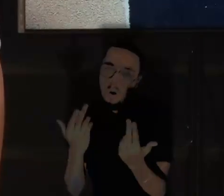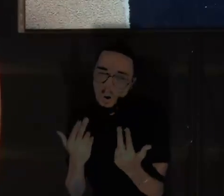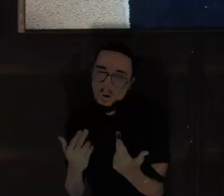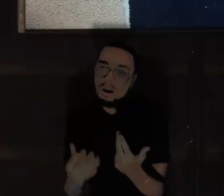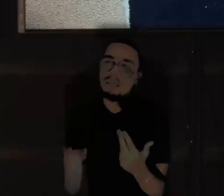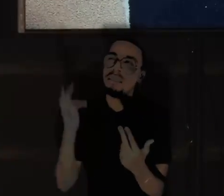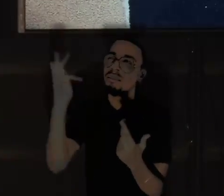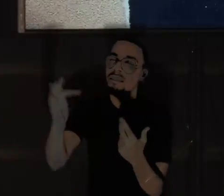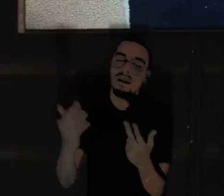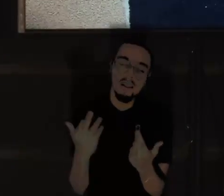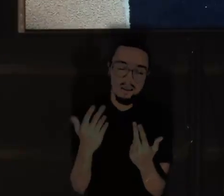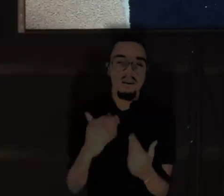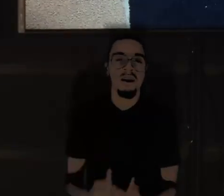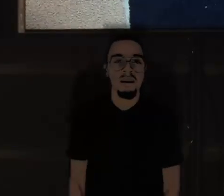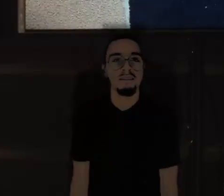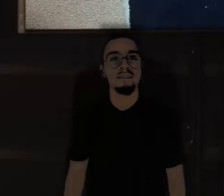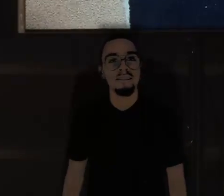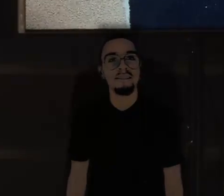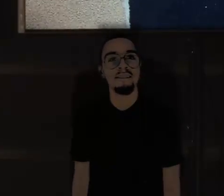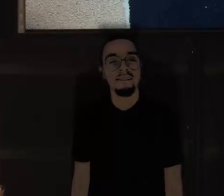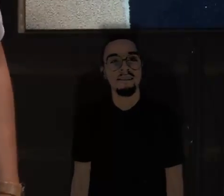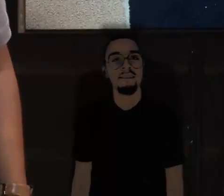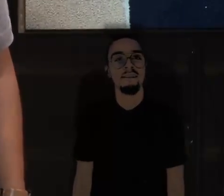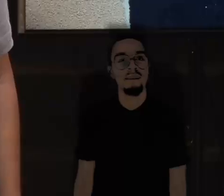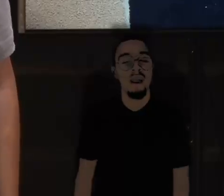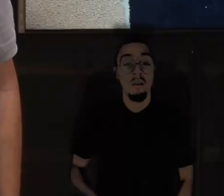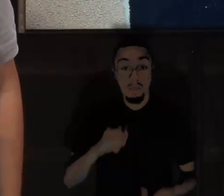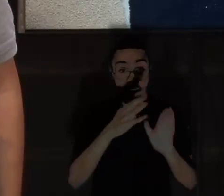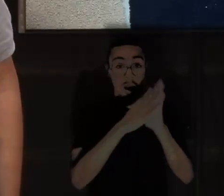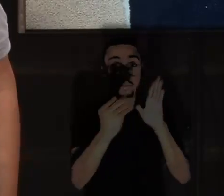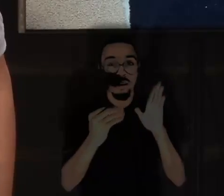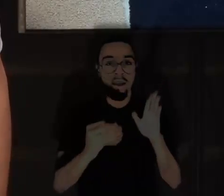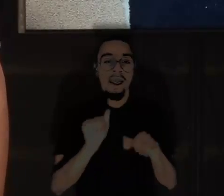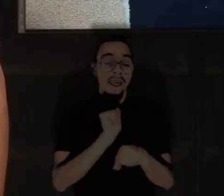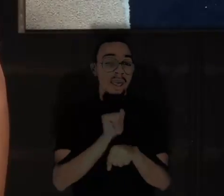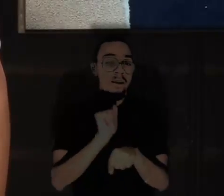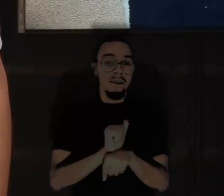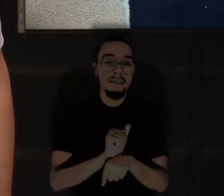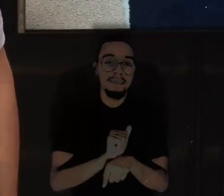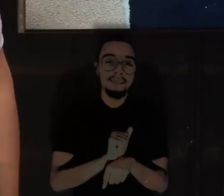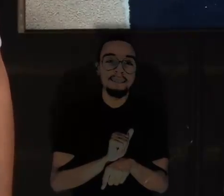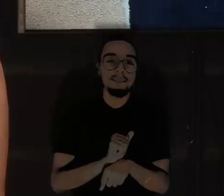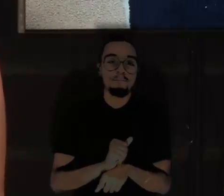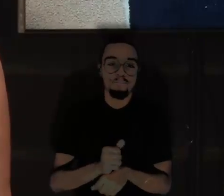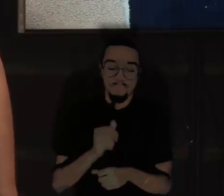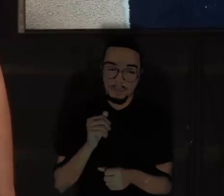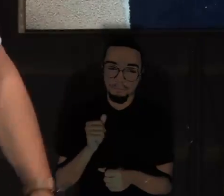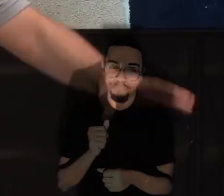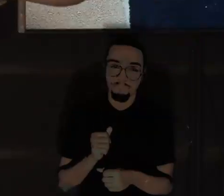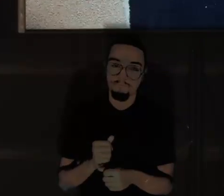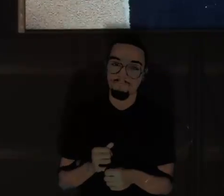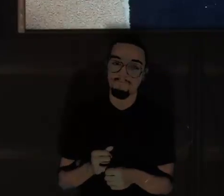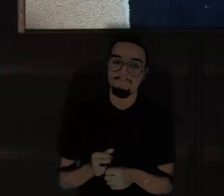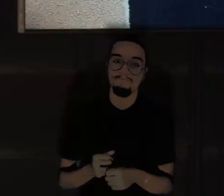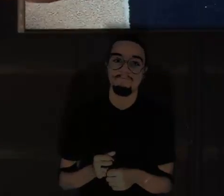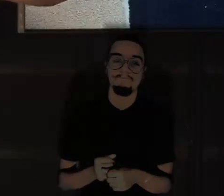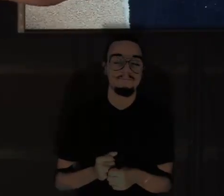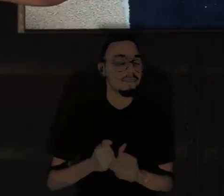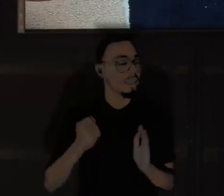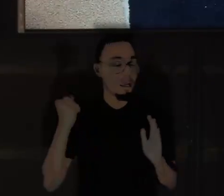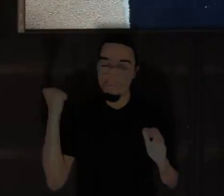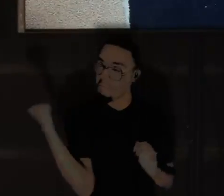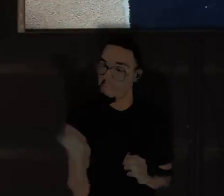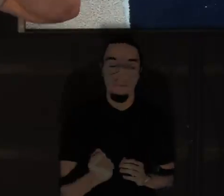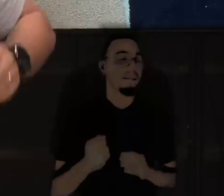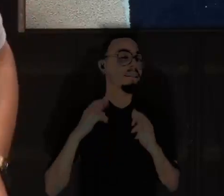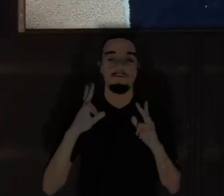diga: a espera não vai matar a esperança. Coloque a mão no seu coração e diga: espera não vai